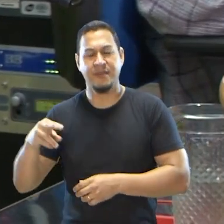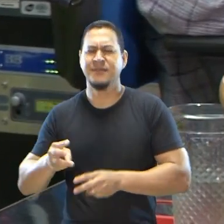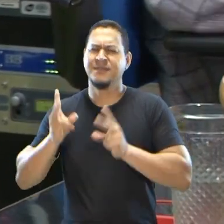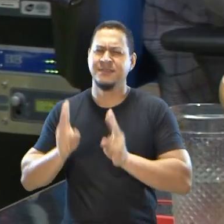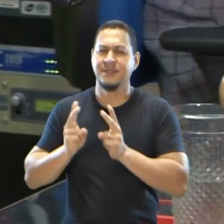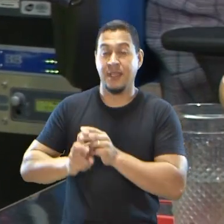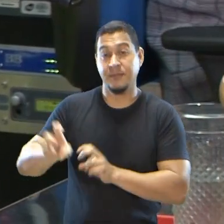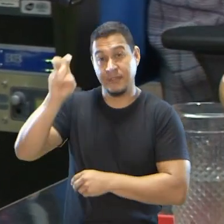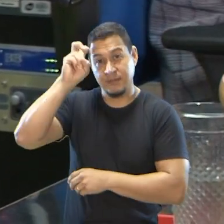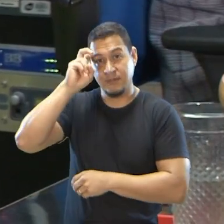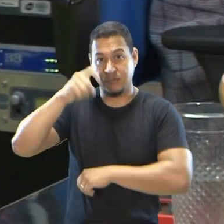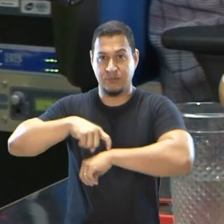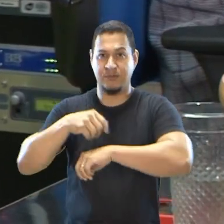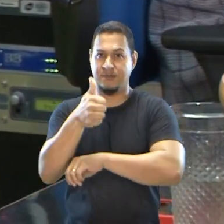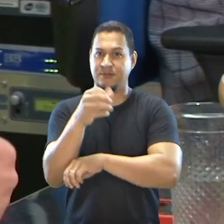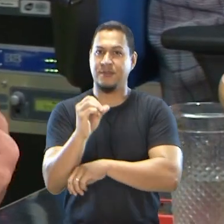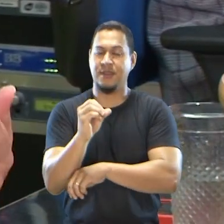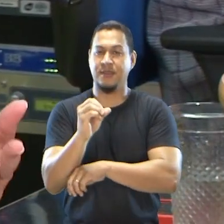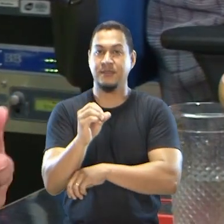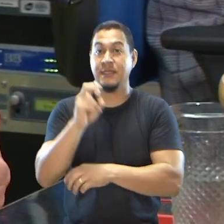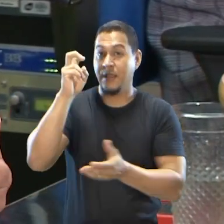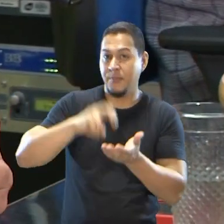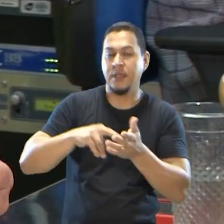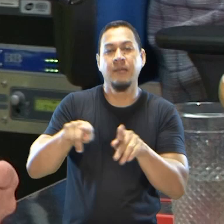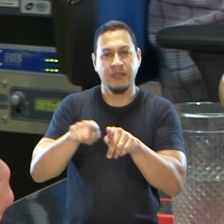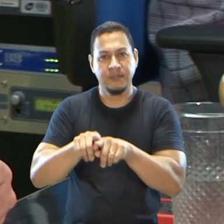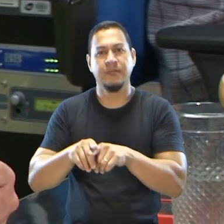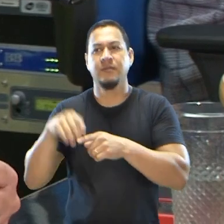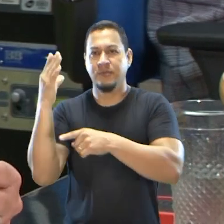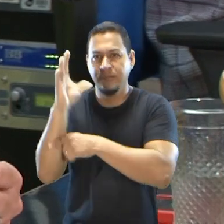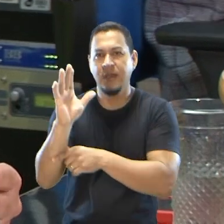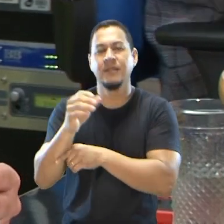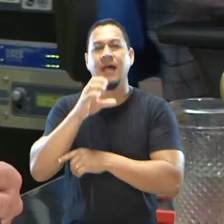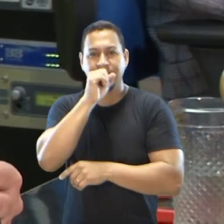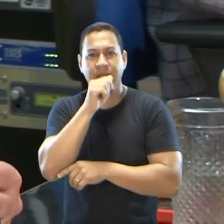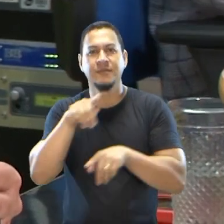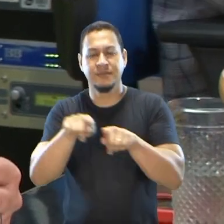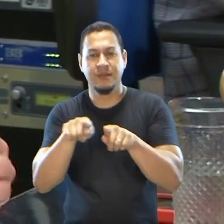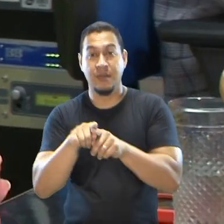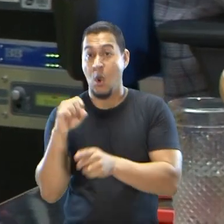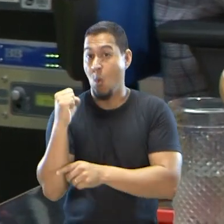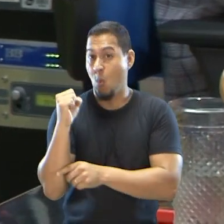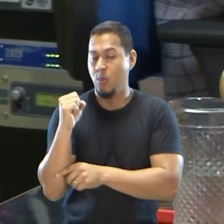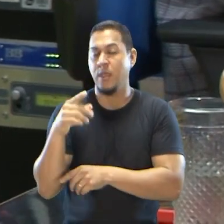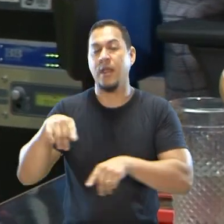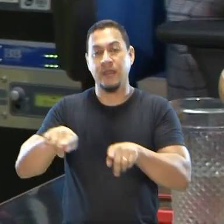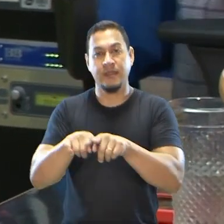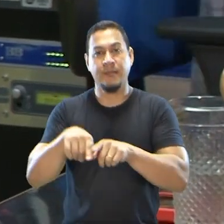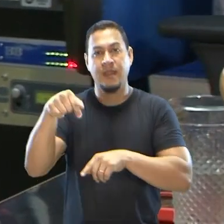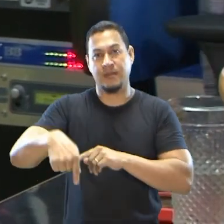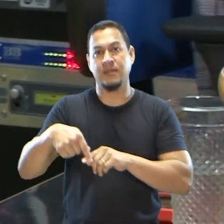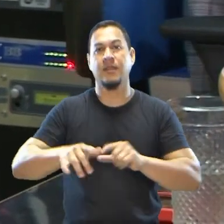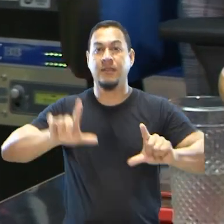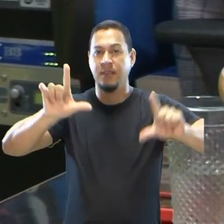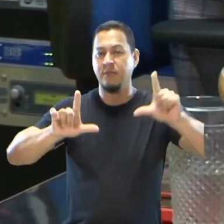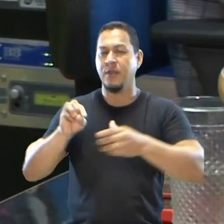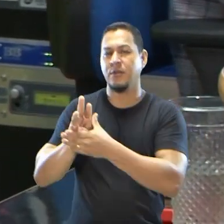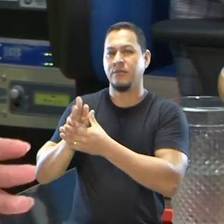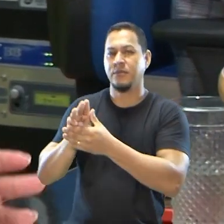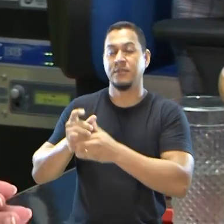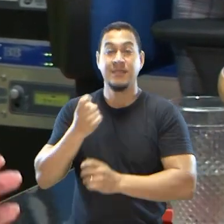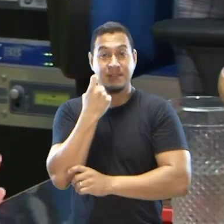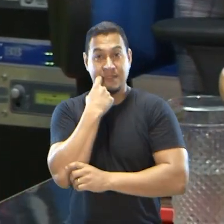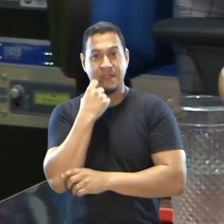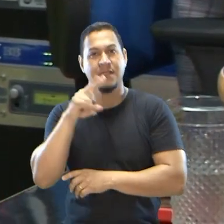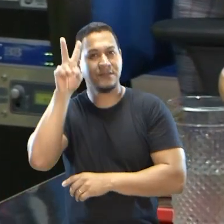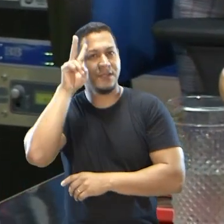às quintas-feiras, às 10 horas da manhã, mas também tem reprise aos sábados, às 8 horas da manhã. Na TV Universitária, o programa é exibido